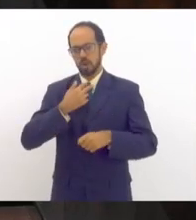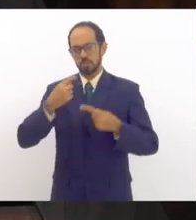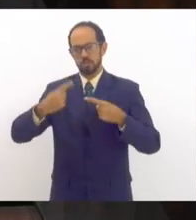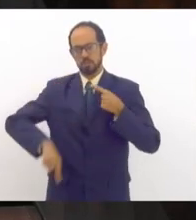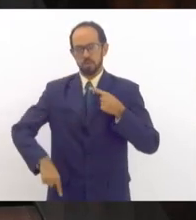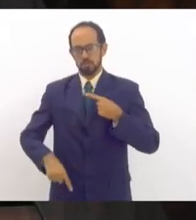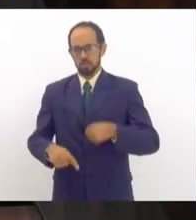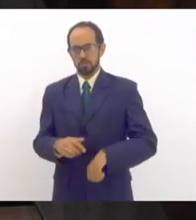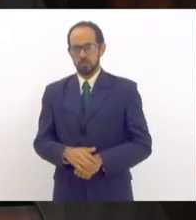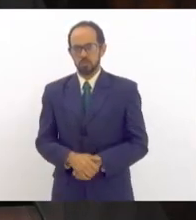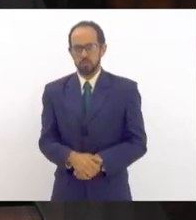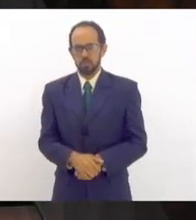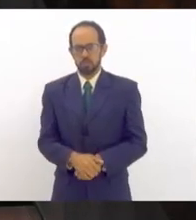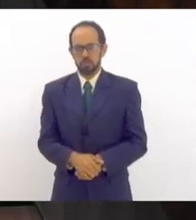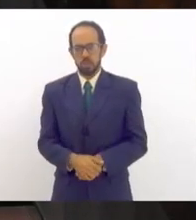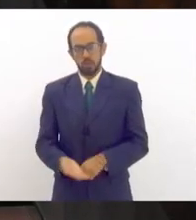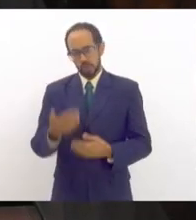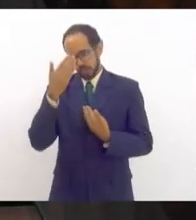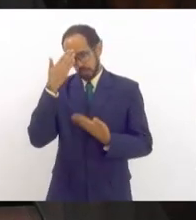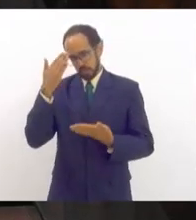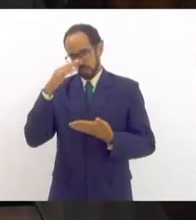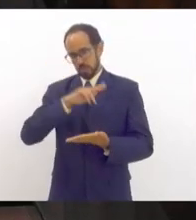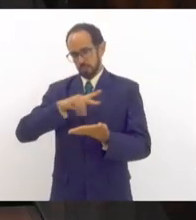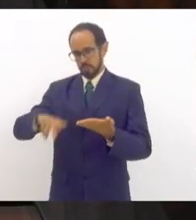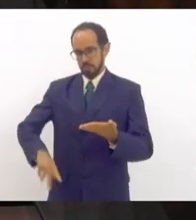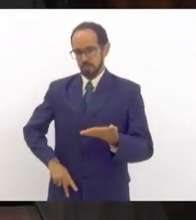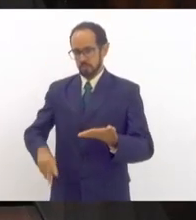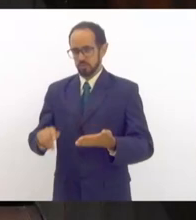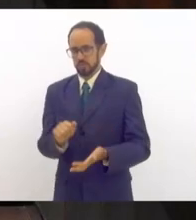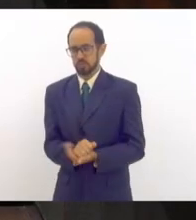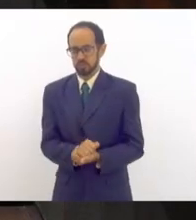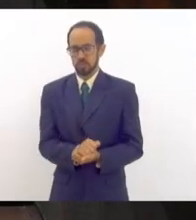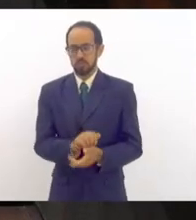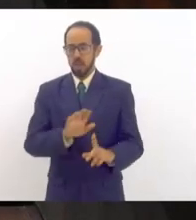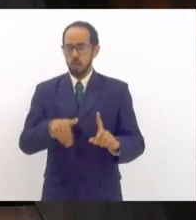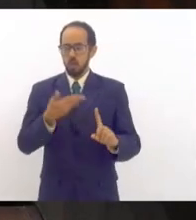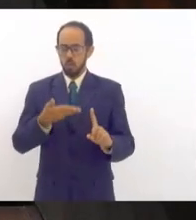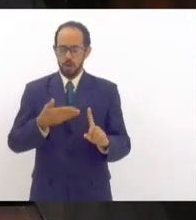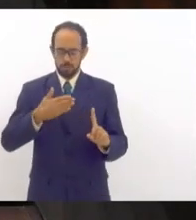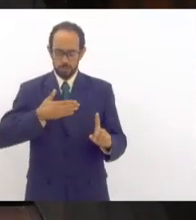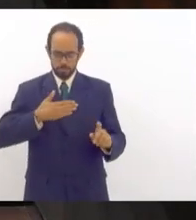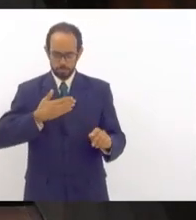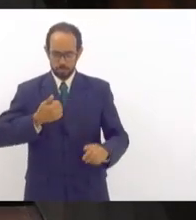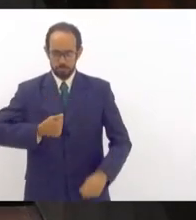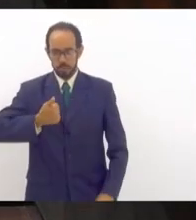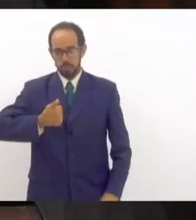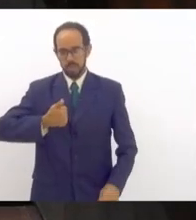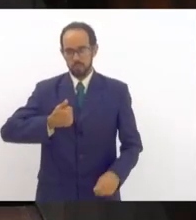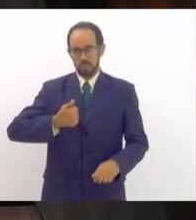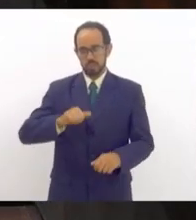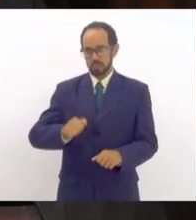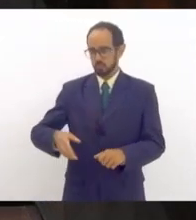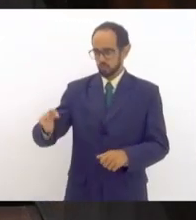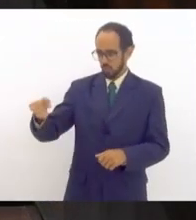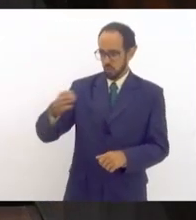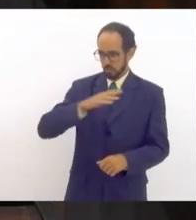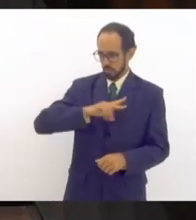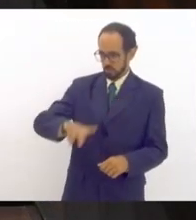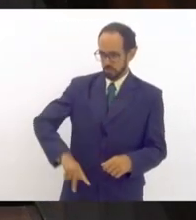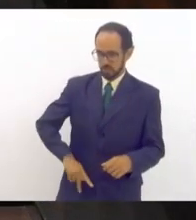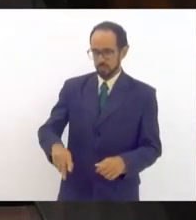deixada de lado então vem agradecer Presidente uma grande honra minha primeira vez aqui no plenário tem o senhor como presidente